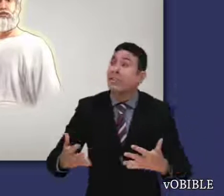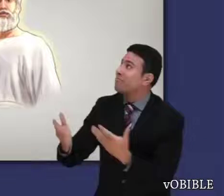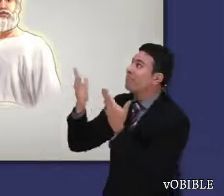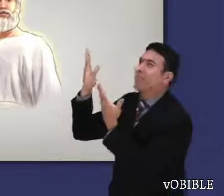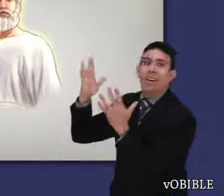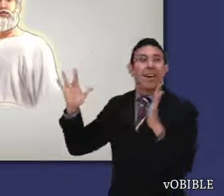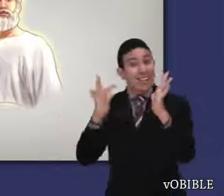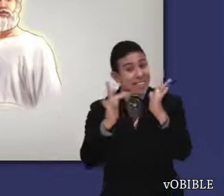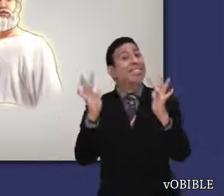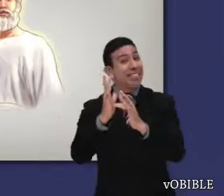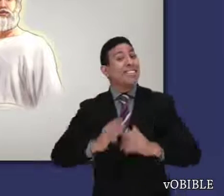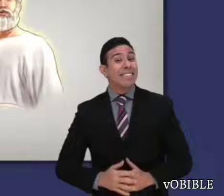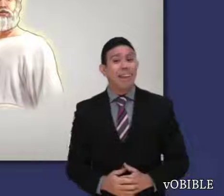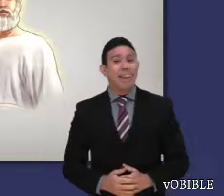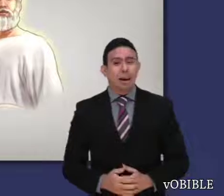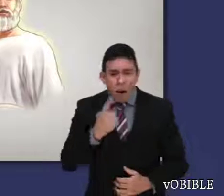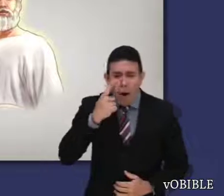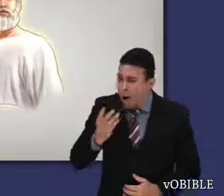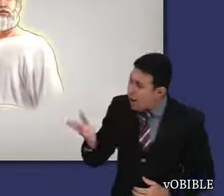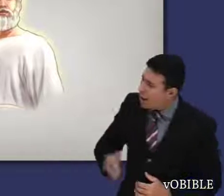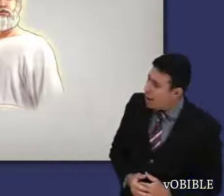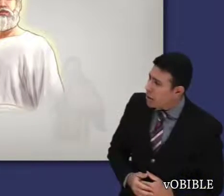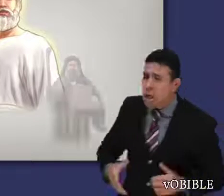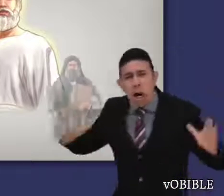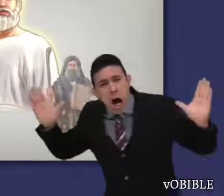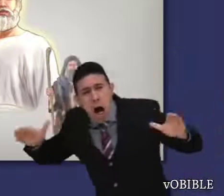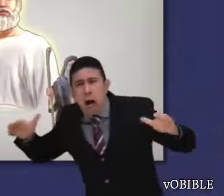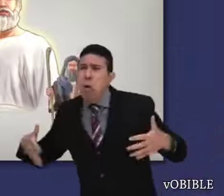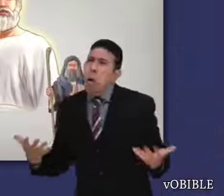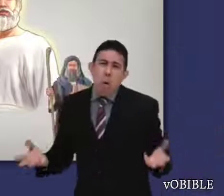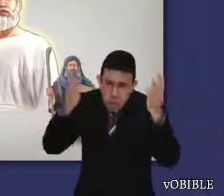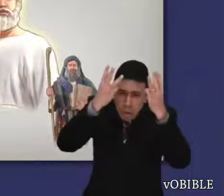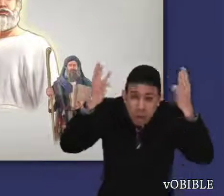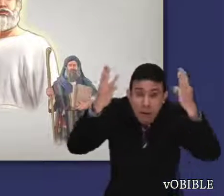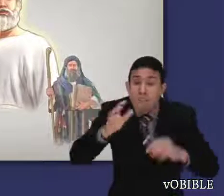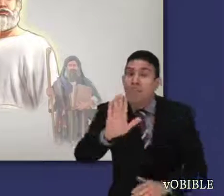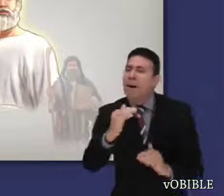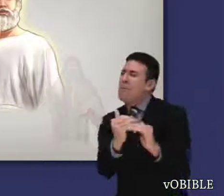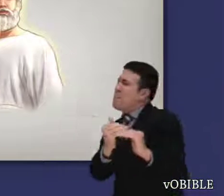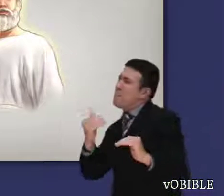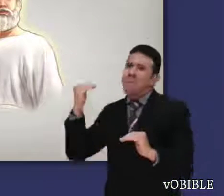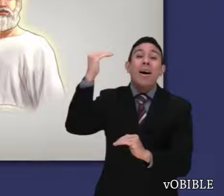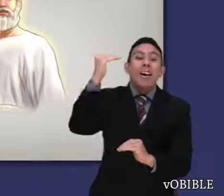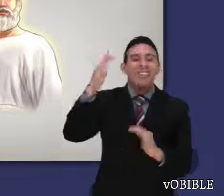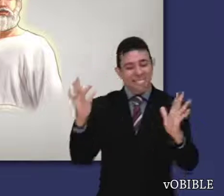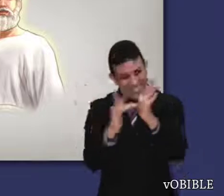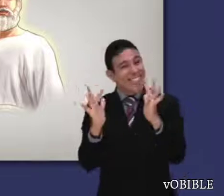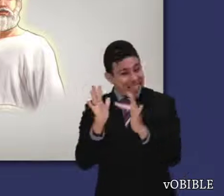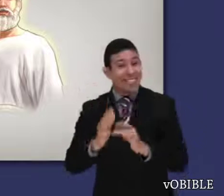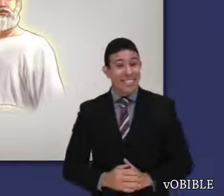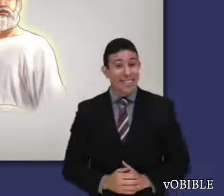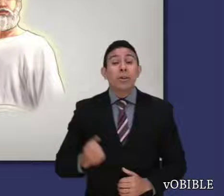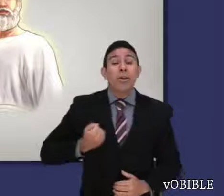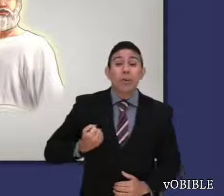carta ao falar sobre a grande autoridade de Jesus. Jesus é superior aos anjos e a Moisés. Nos